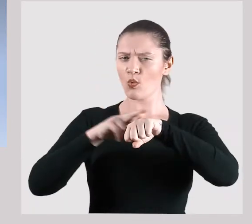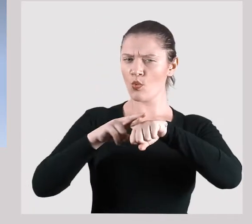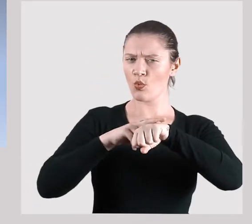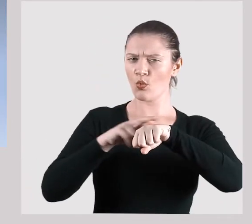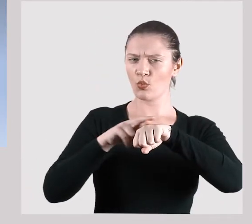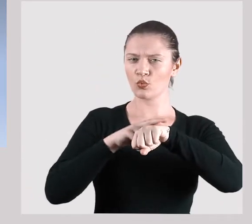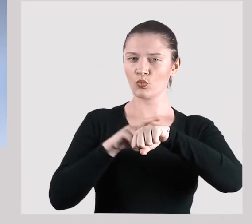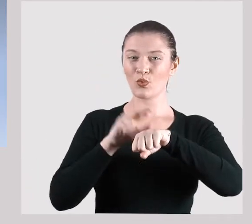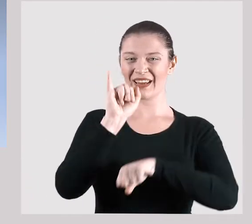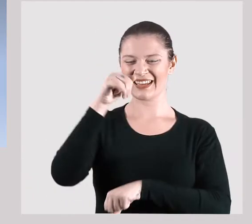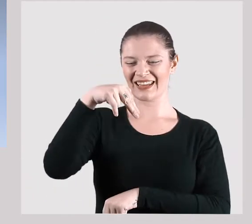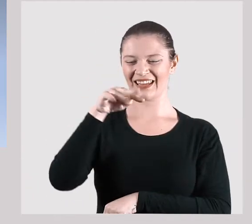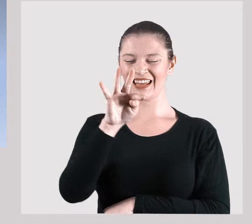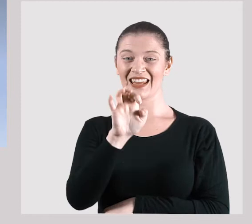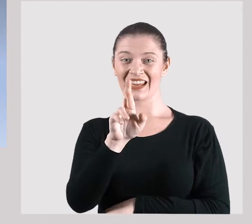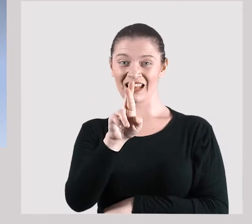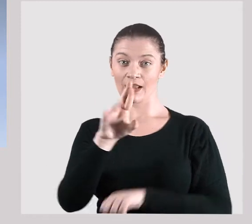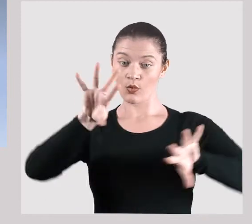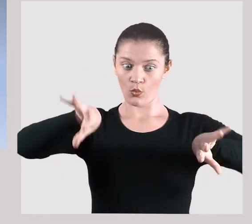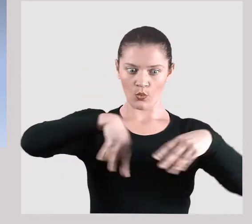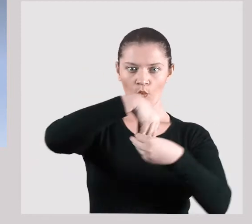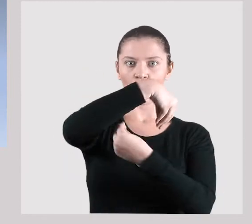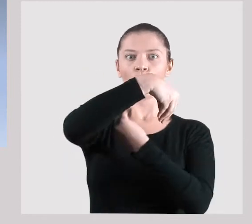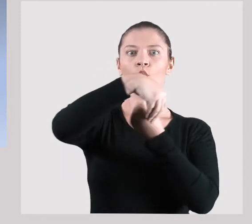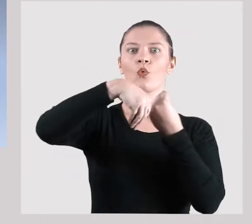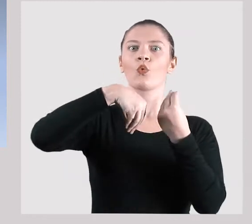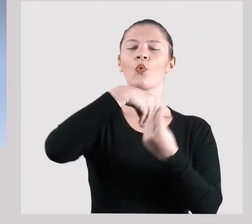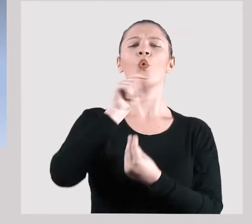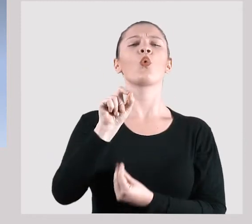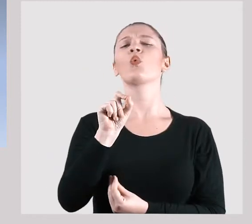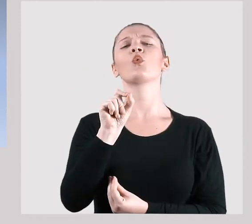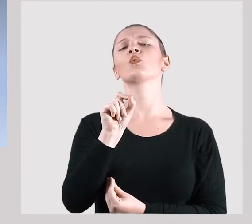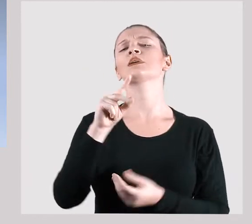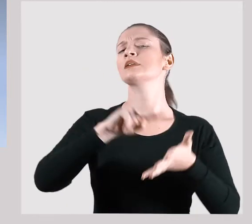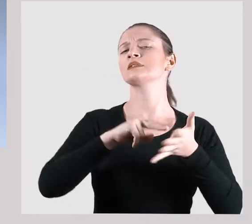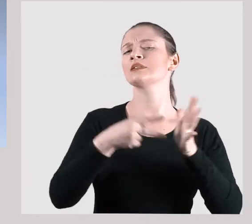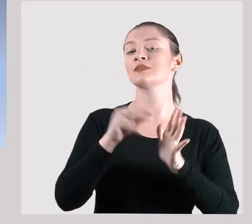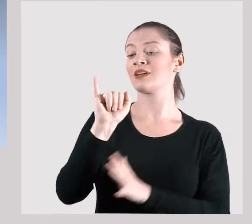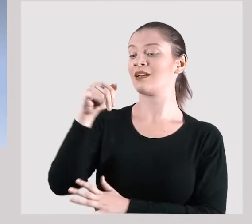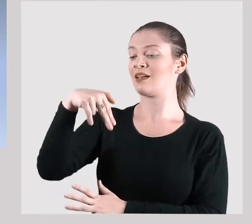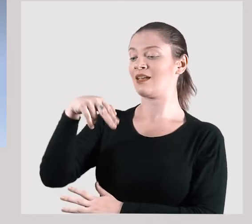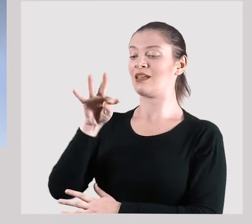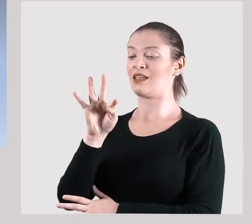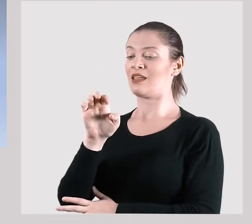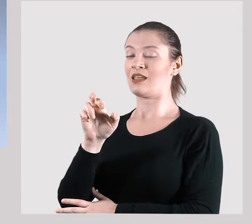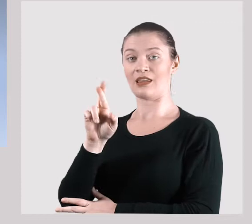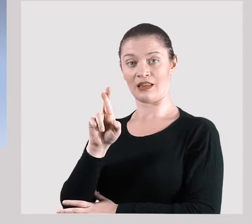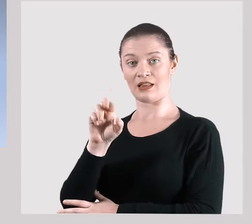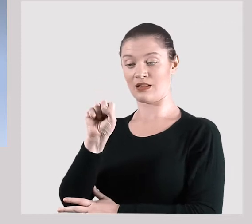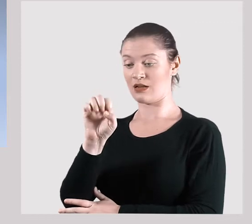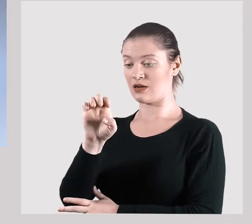o intersexo. Mas na realidade a gente vai ver em termos científicos o que se chama intersexo, que eles estão chamando de terceiro